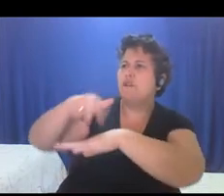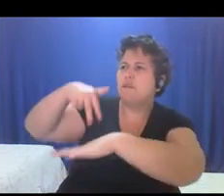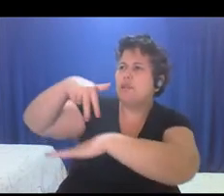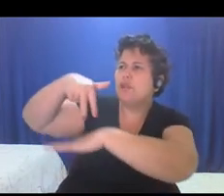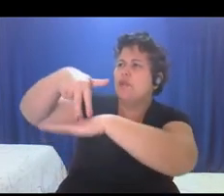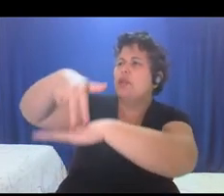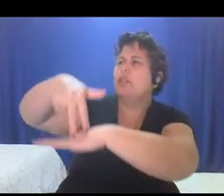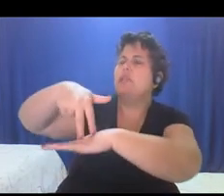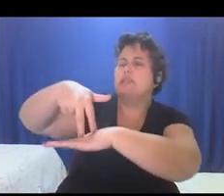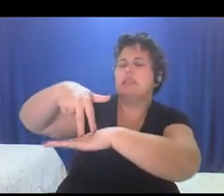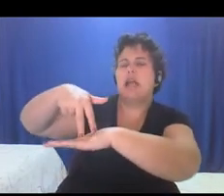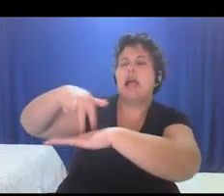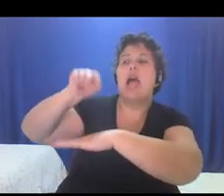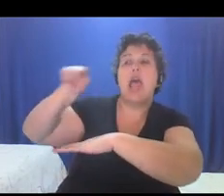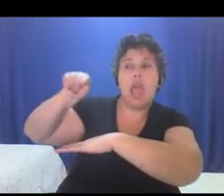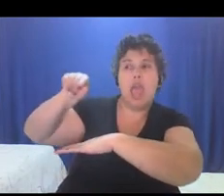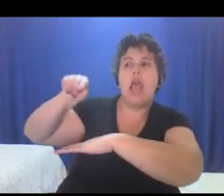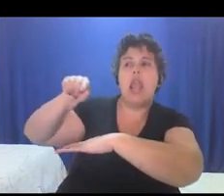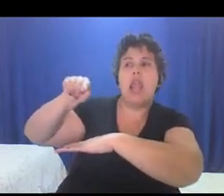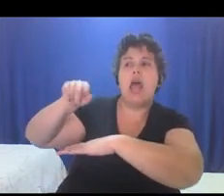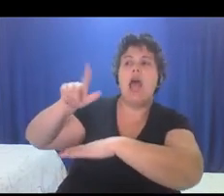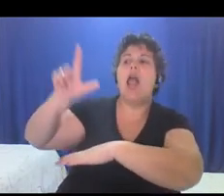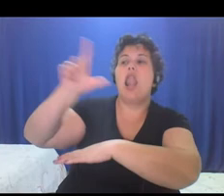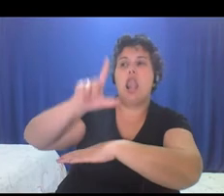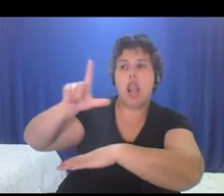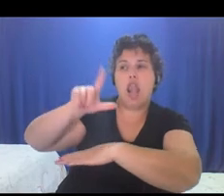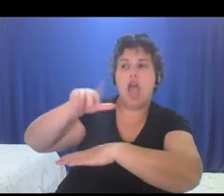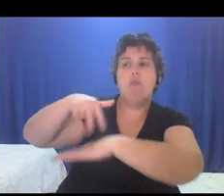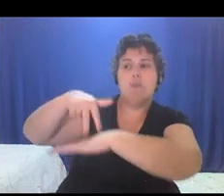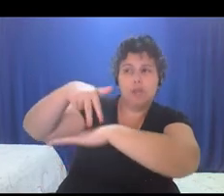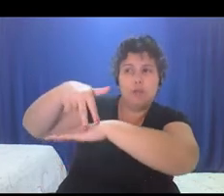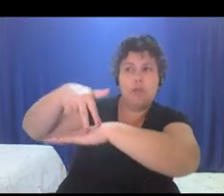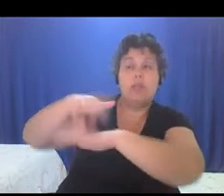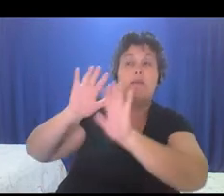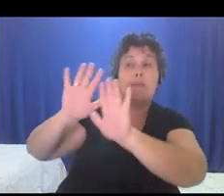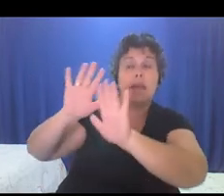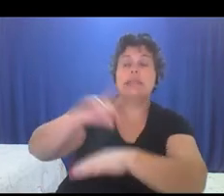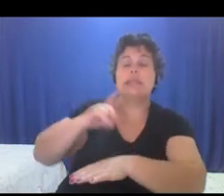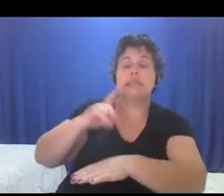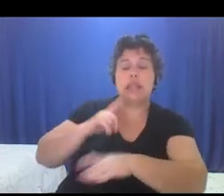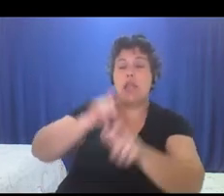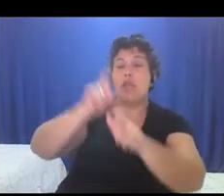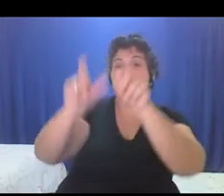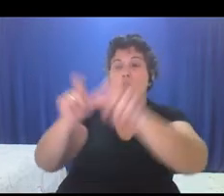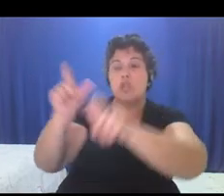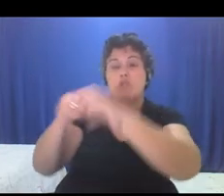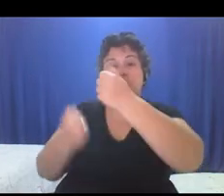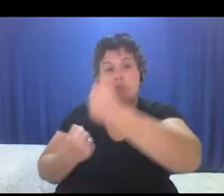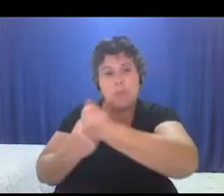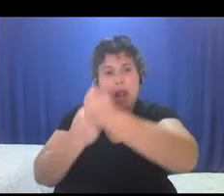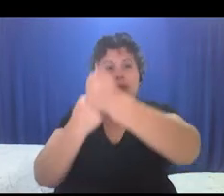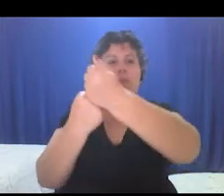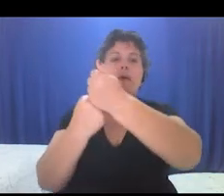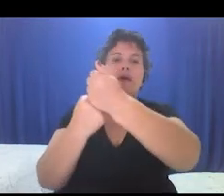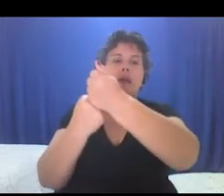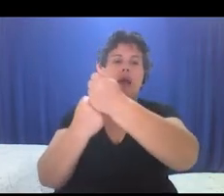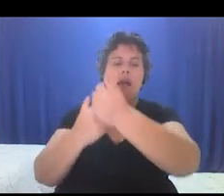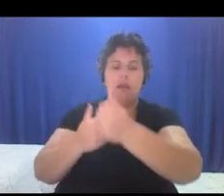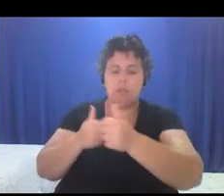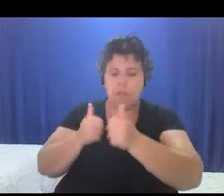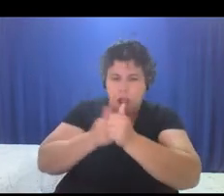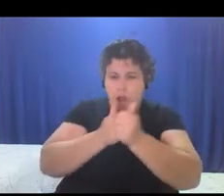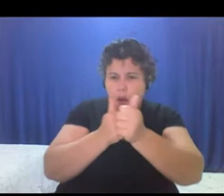ela vai ser protagonista, mas vai ter pessoas por trás dela acompanhando todo esse processo de crescimento, né?